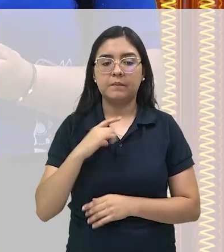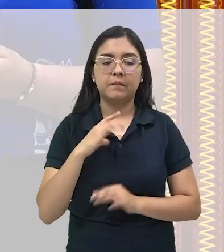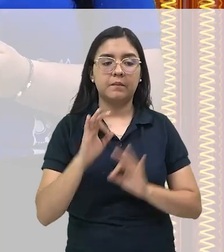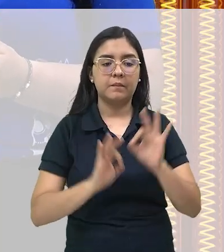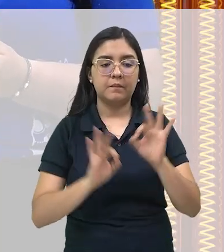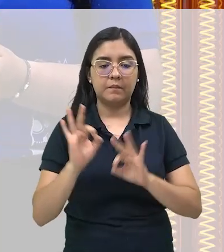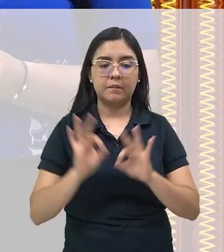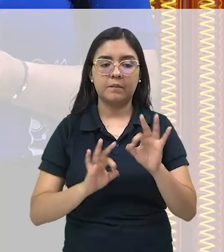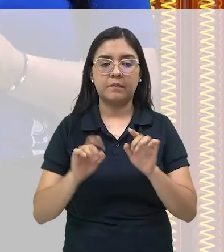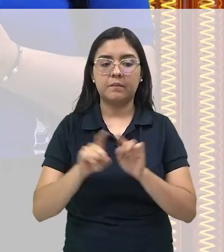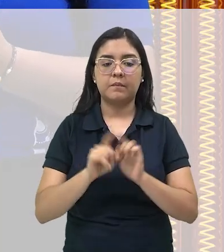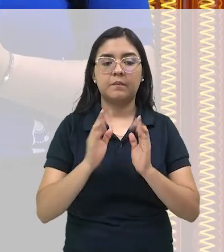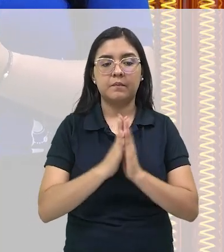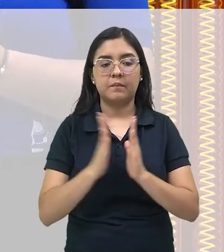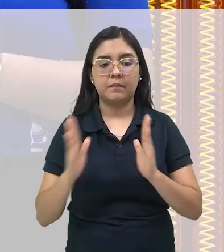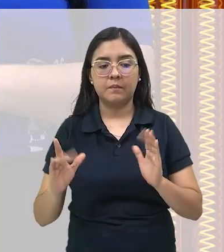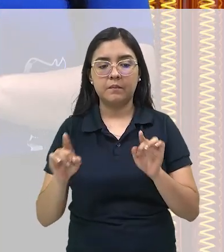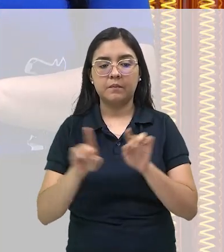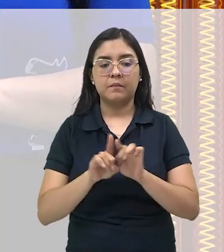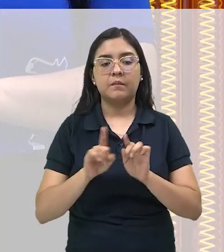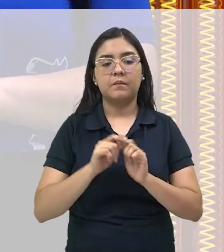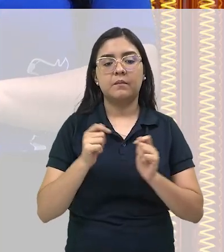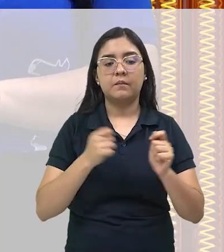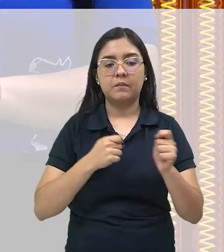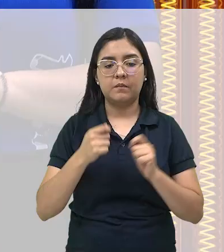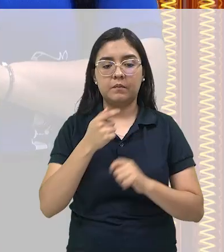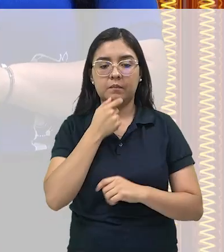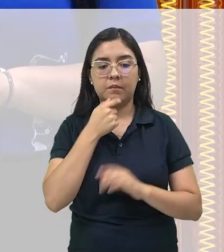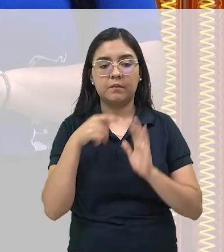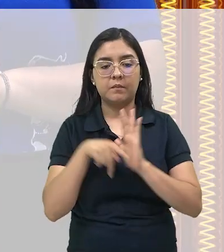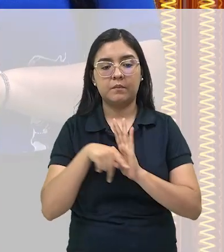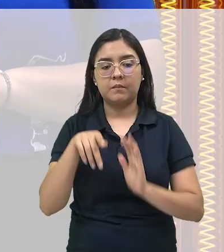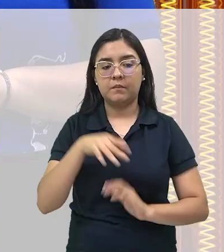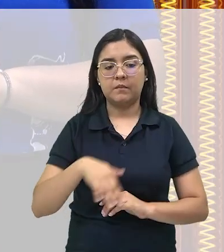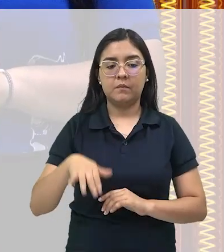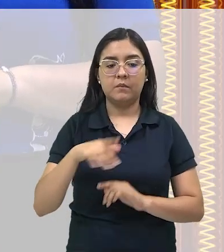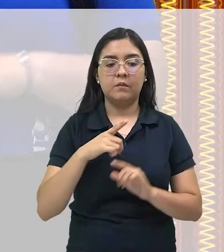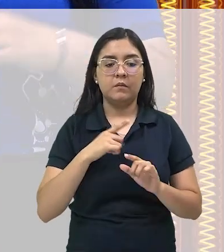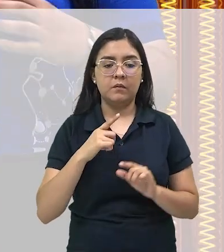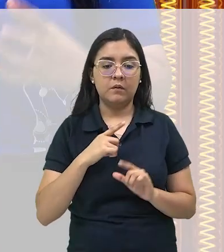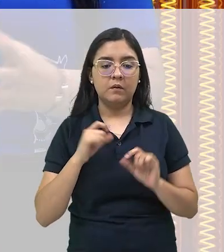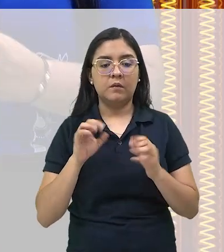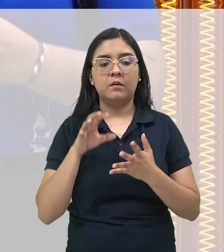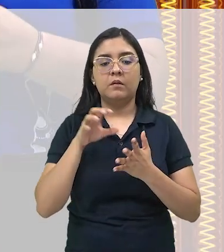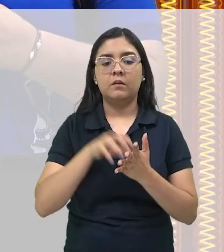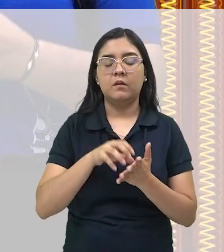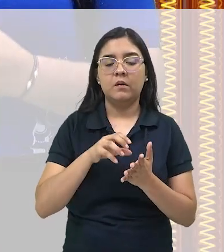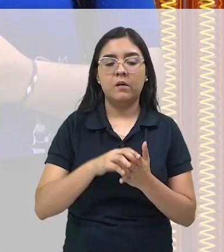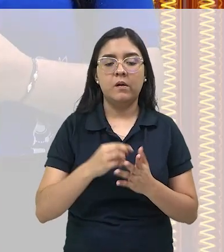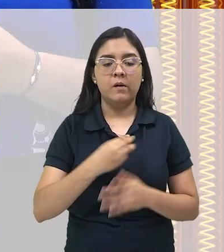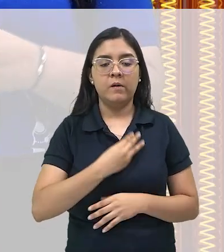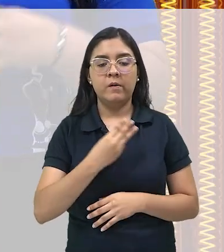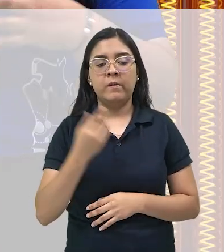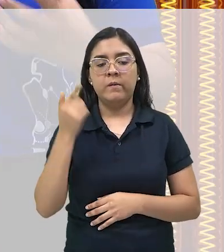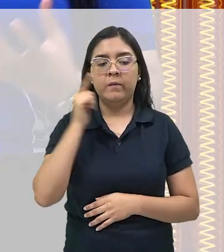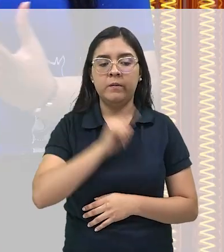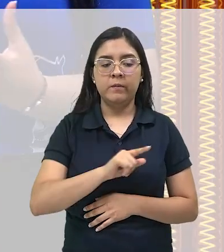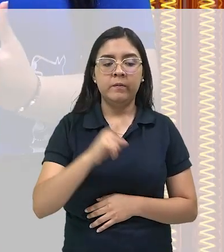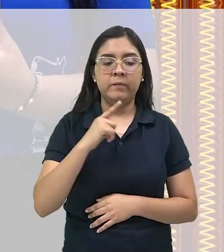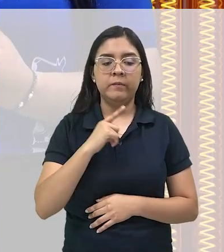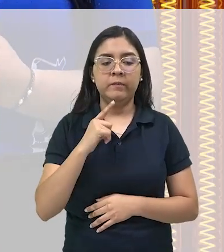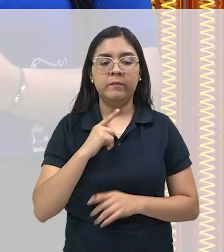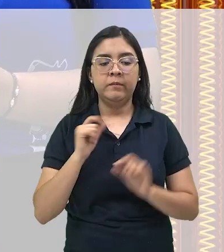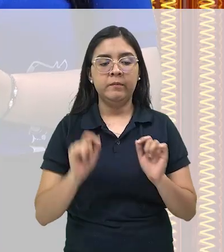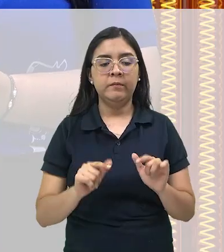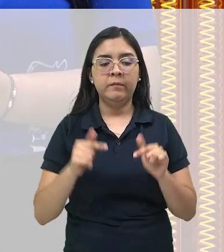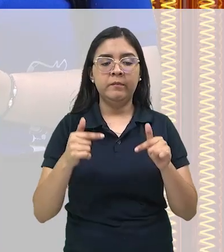gradual processo de emancipação do controle britânico da região, e a Confederação Canadense é que ela vai conseguir fazer com que haja esse